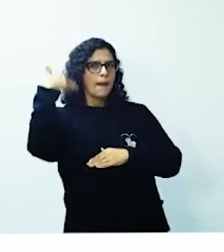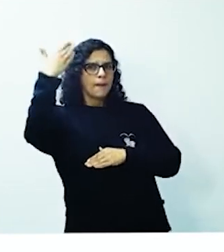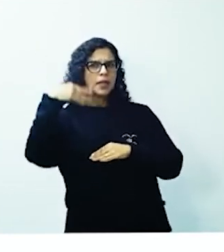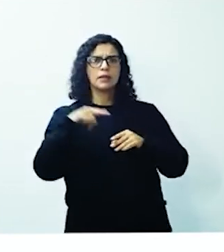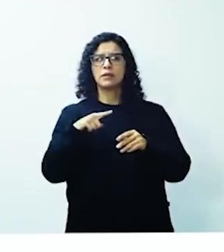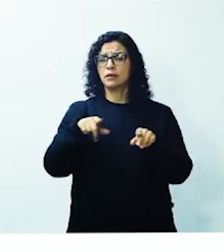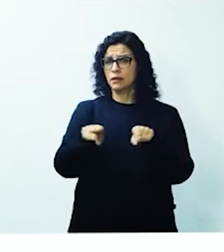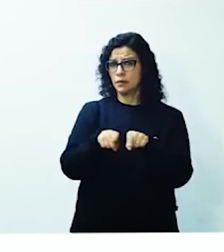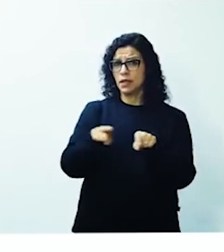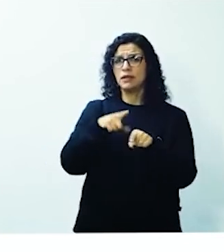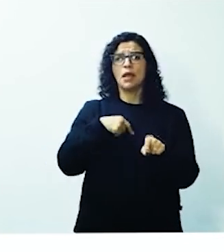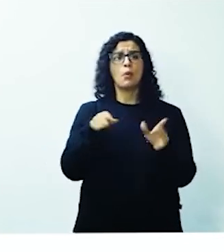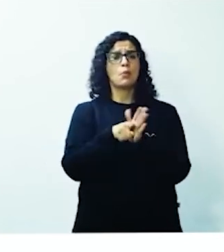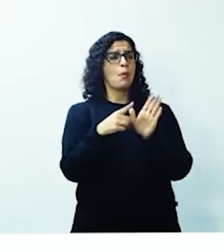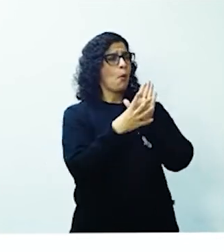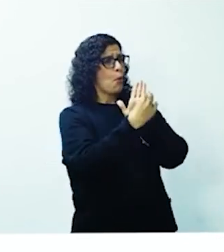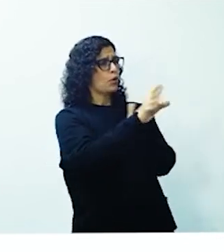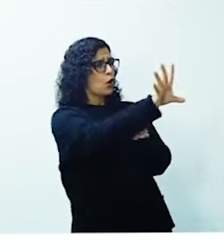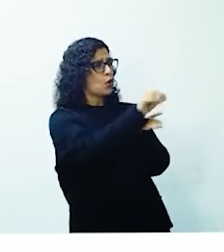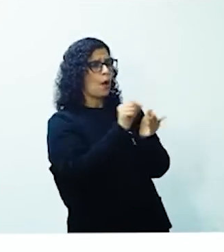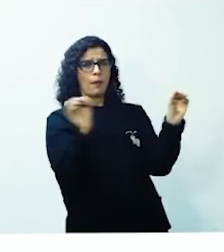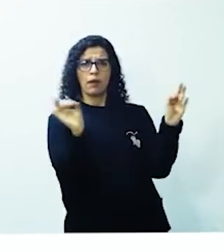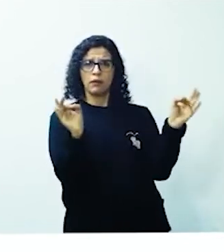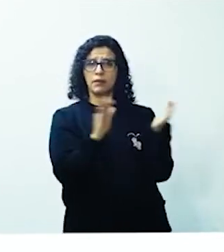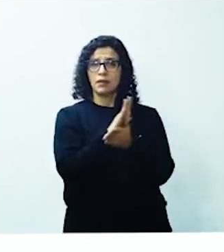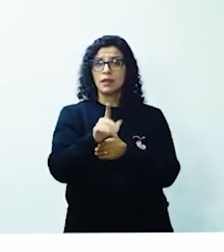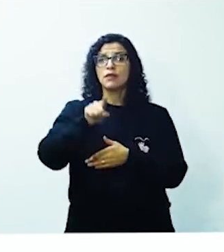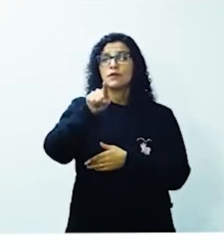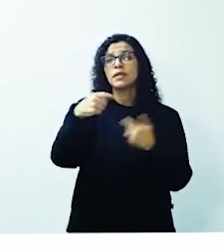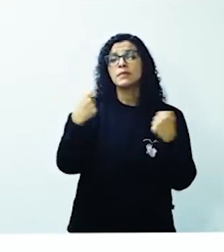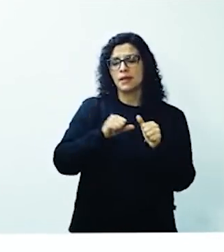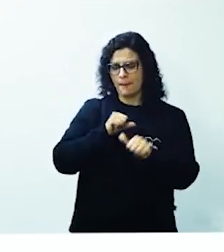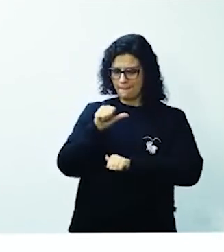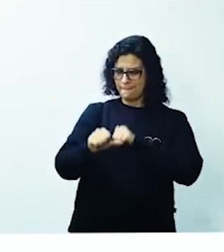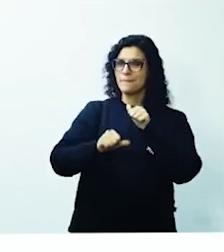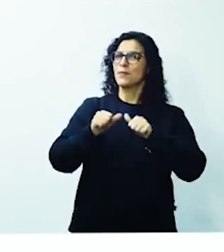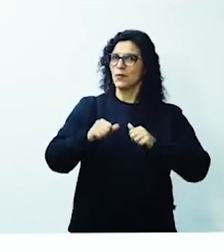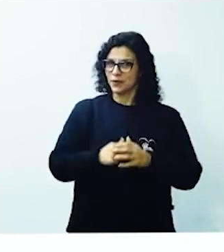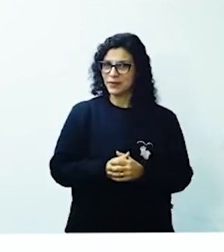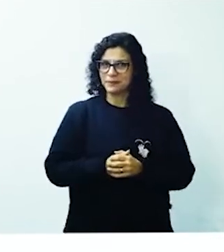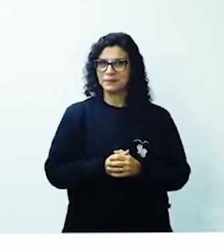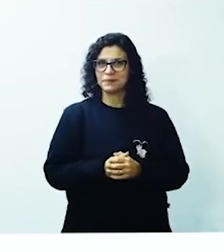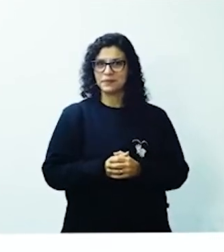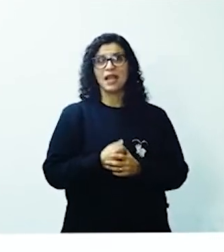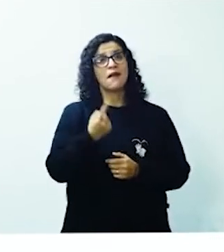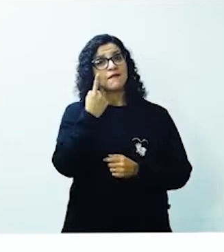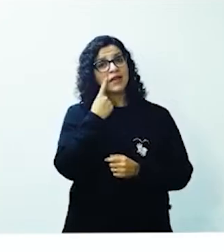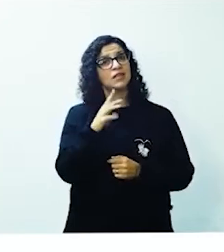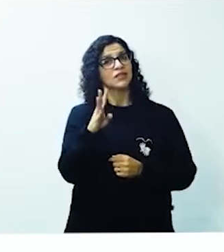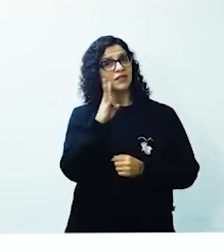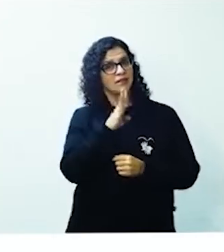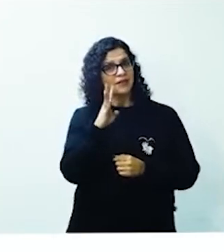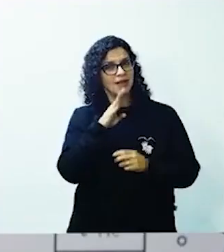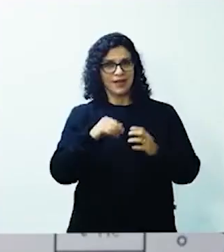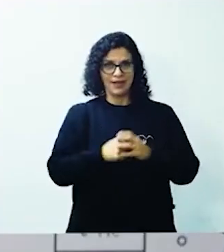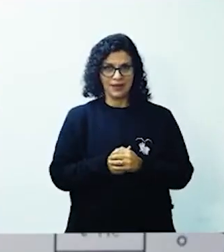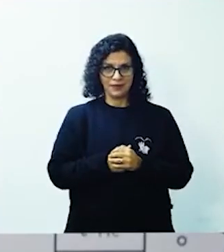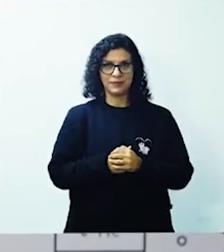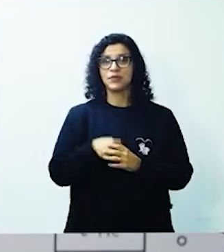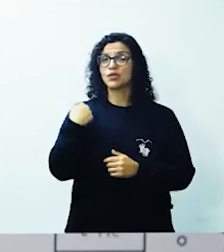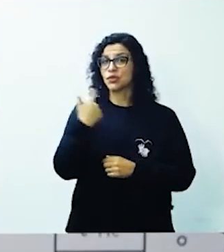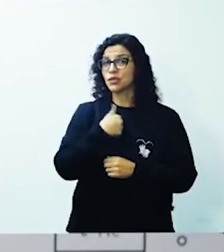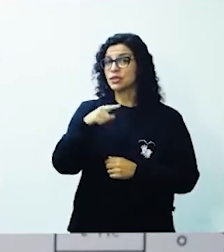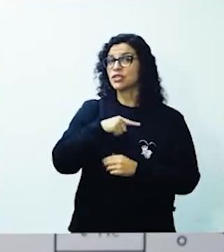sem seguir nenhum modelo, pois é preciso mudar. Olha que bacana que nós temos